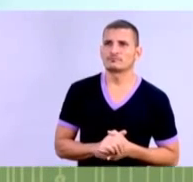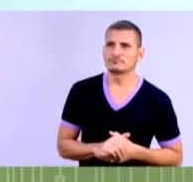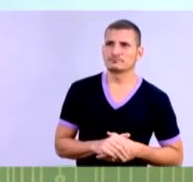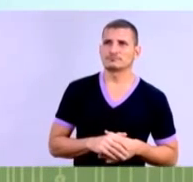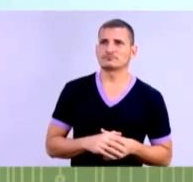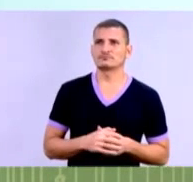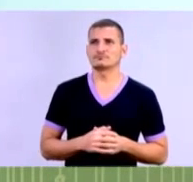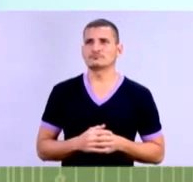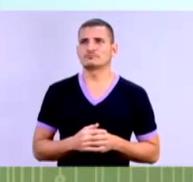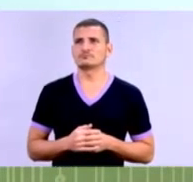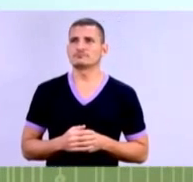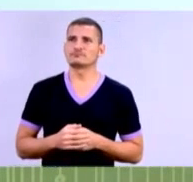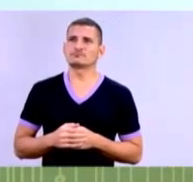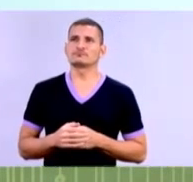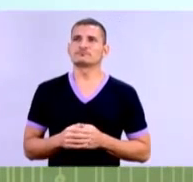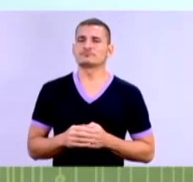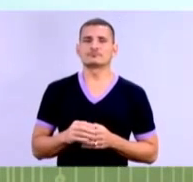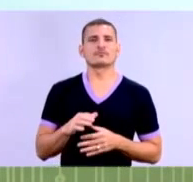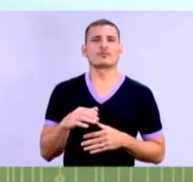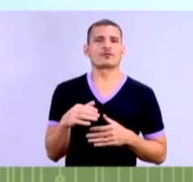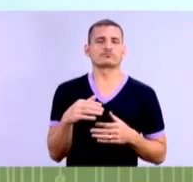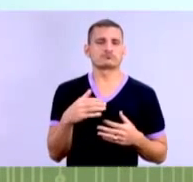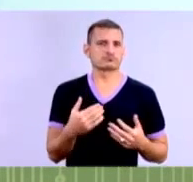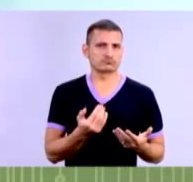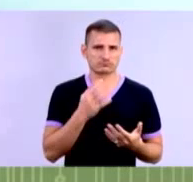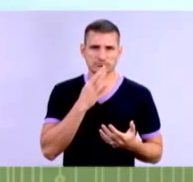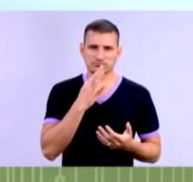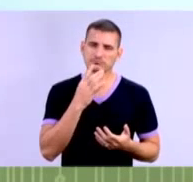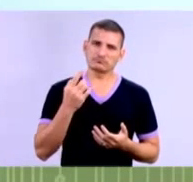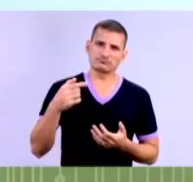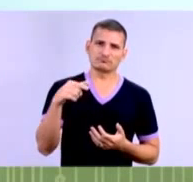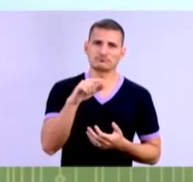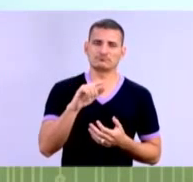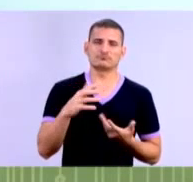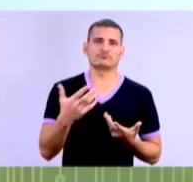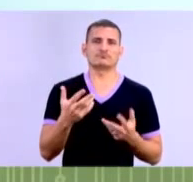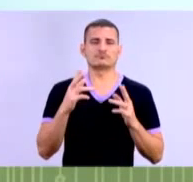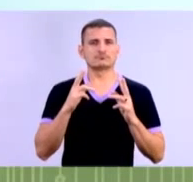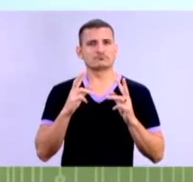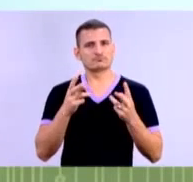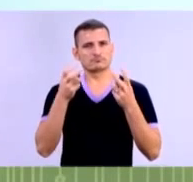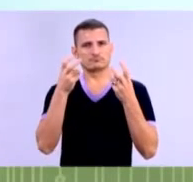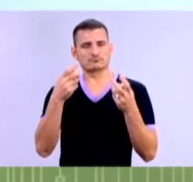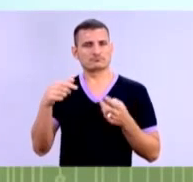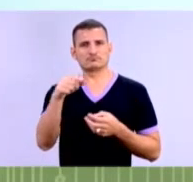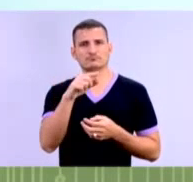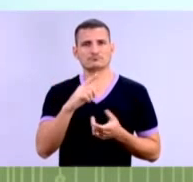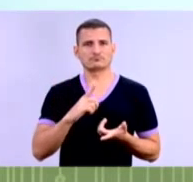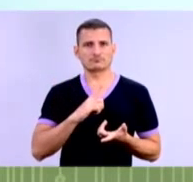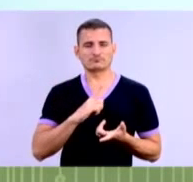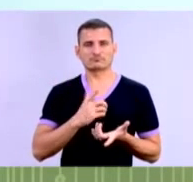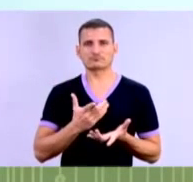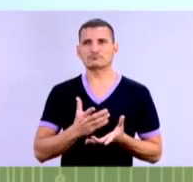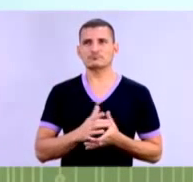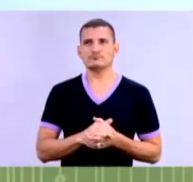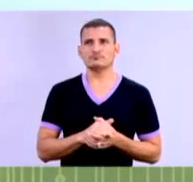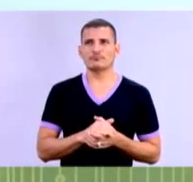qual era, né, qual era o conhecimento que vocês estavam tendo, o que era a percepção aí que vocês estavam tendo